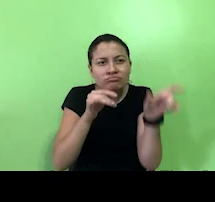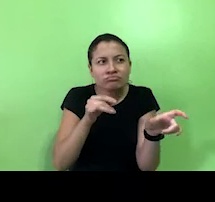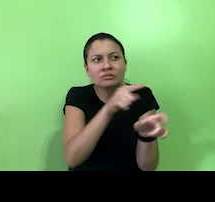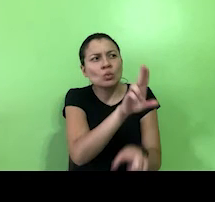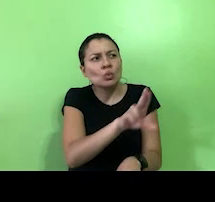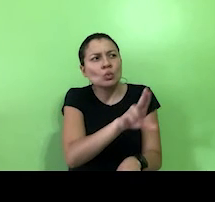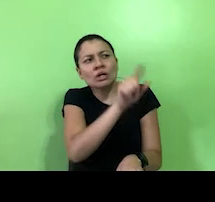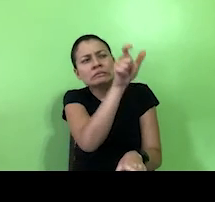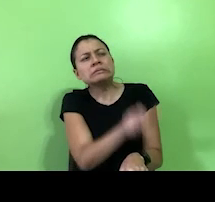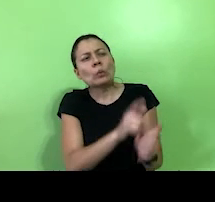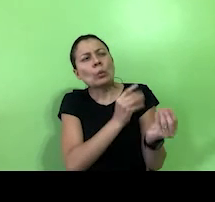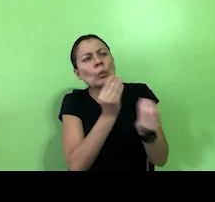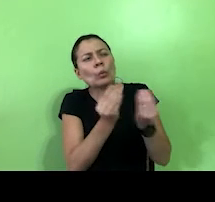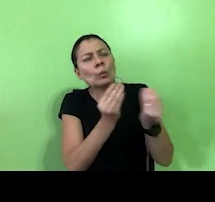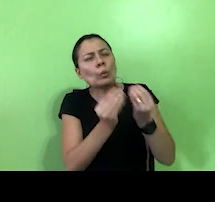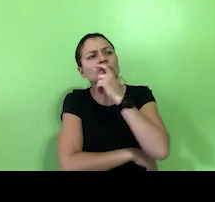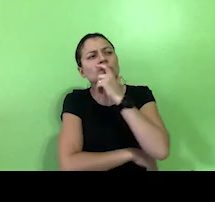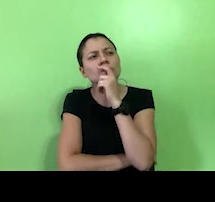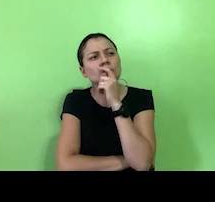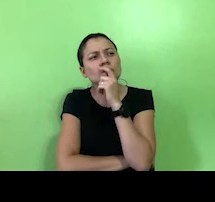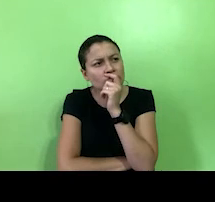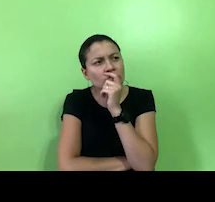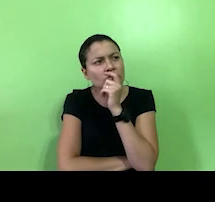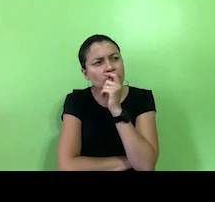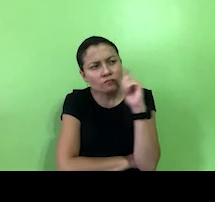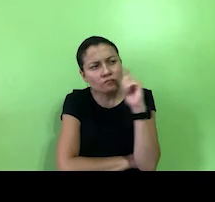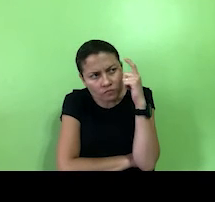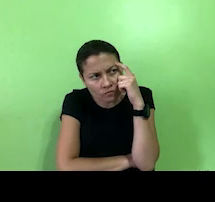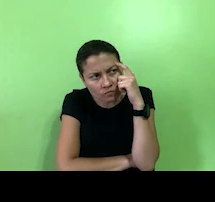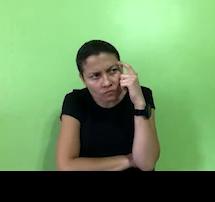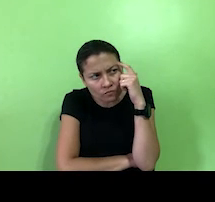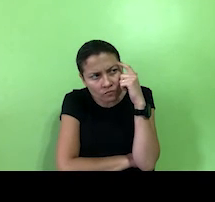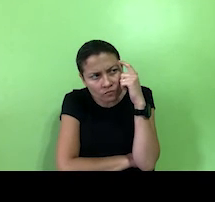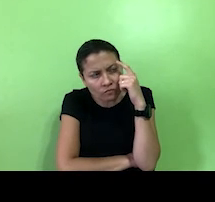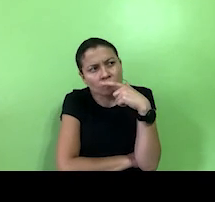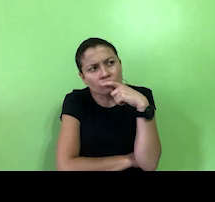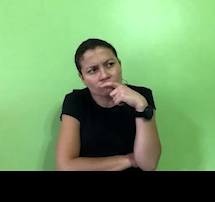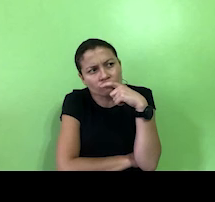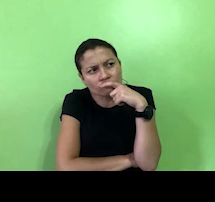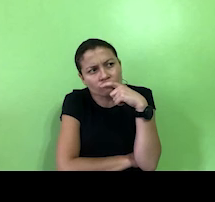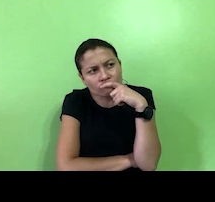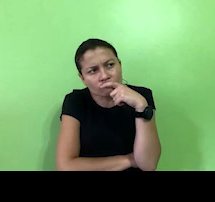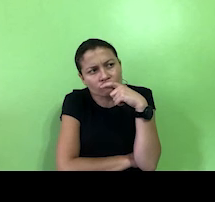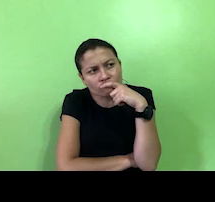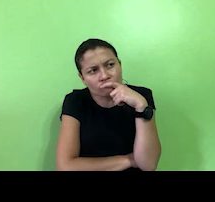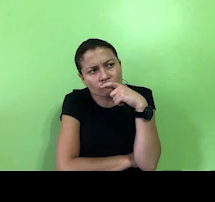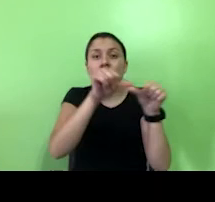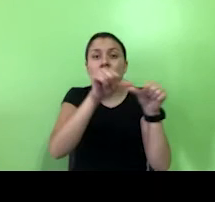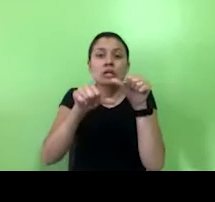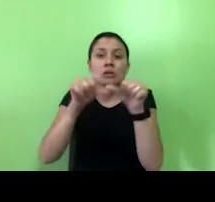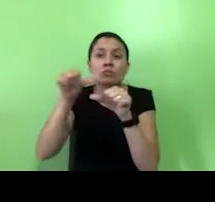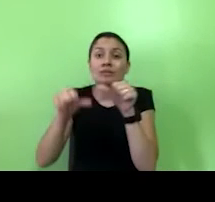usuário que estava do outro lado, que era o usuário público do nosso produto, ela foi mudando muito, e muito